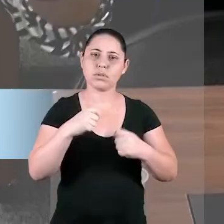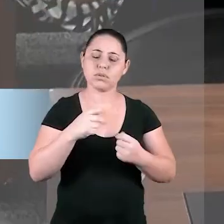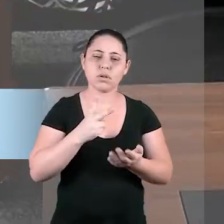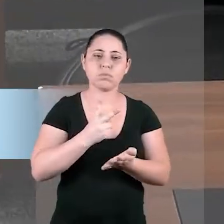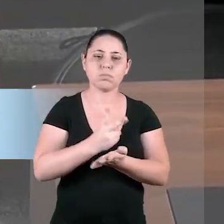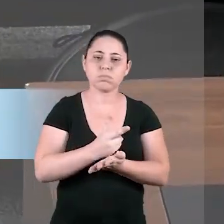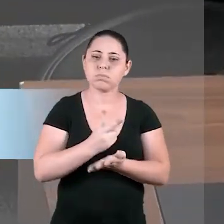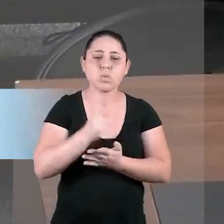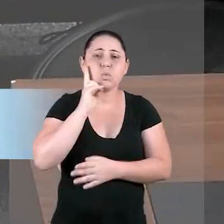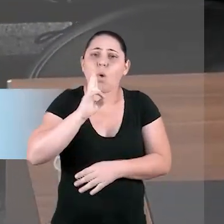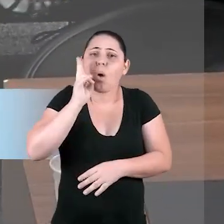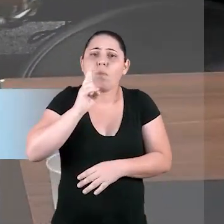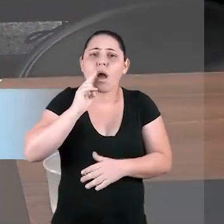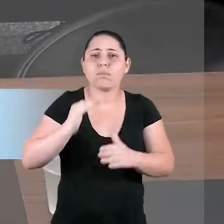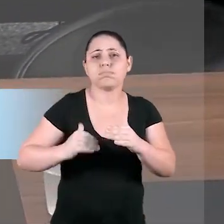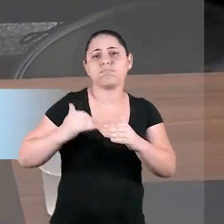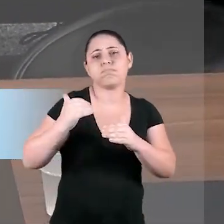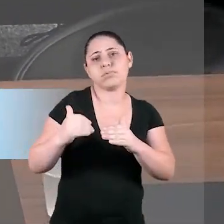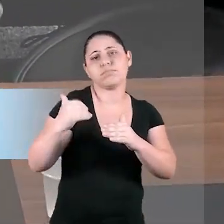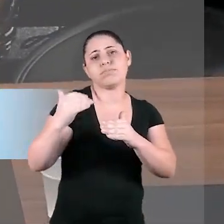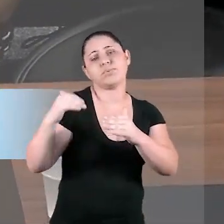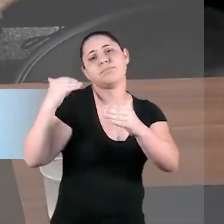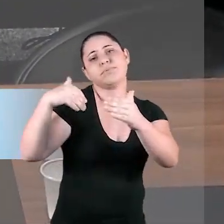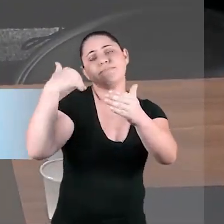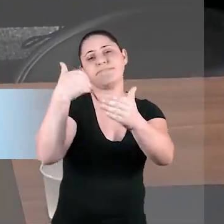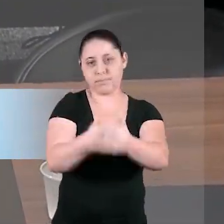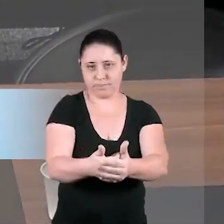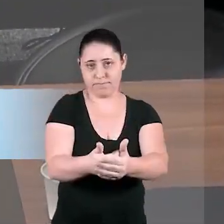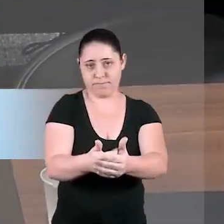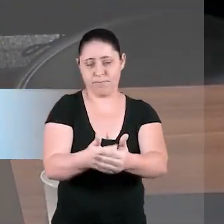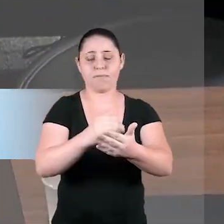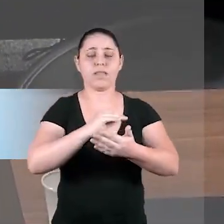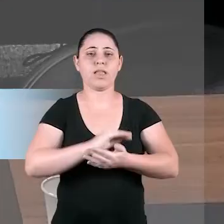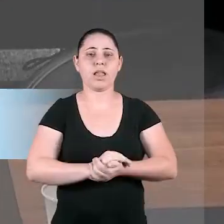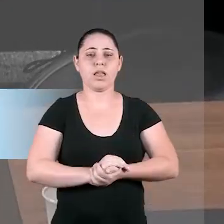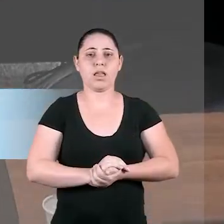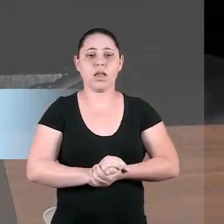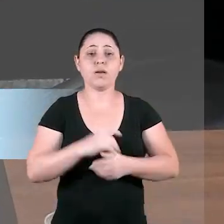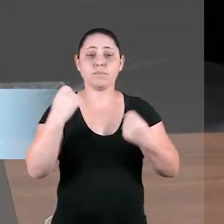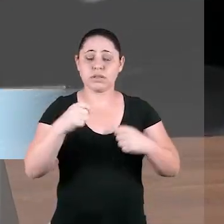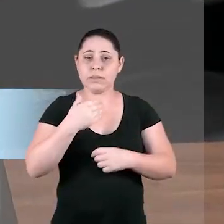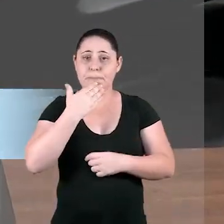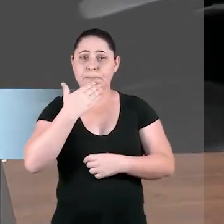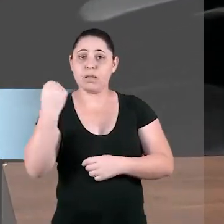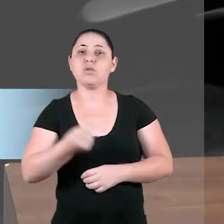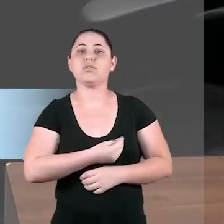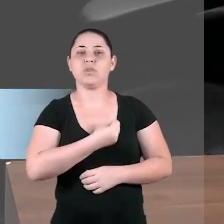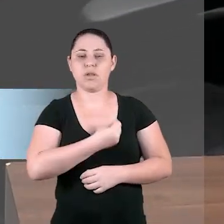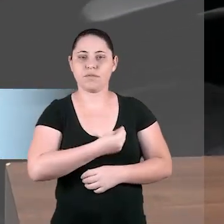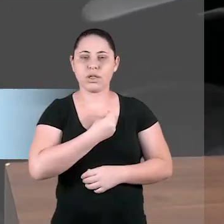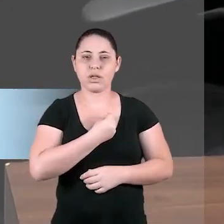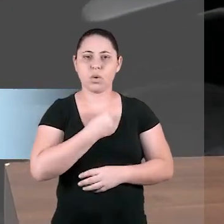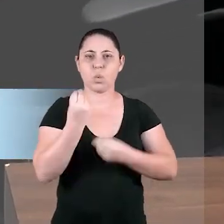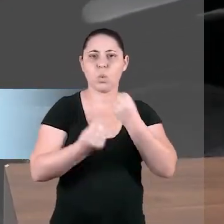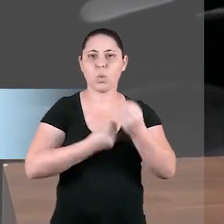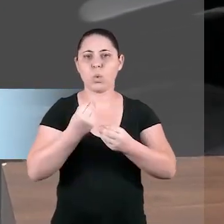seguir ela é progressiva, é um ritual. Promoção de qualidade de vida por meio da